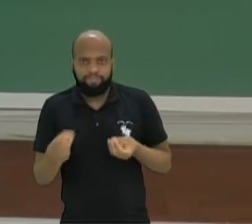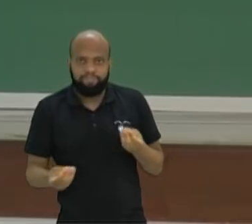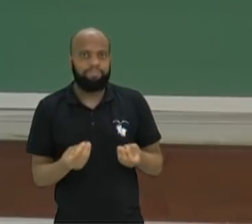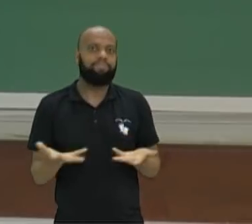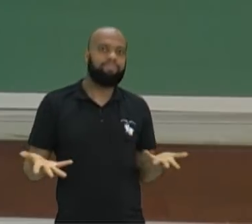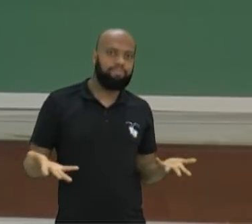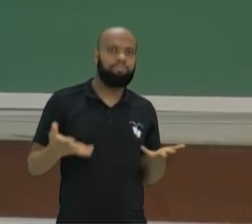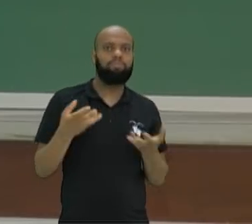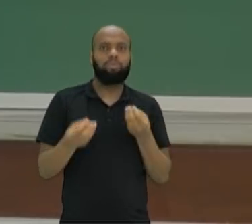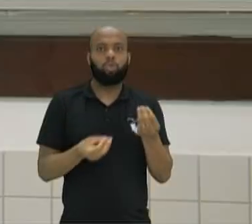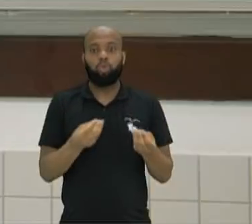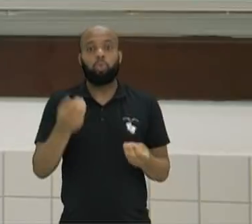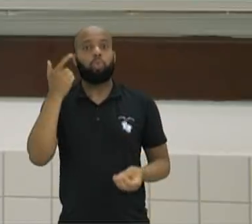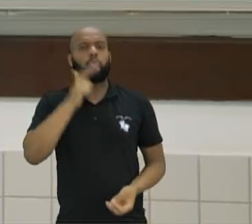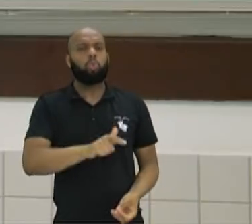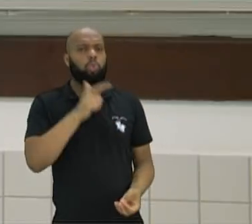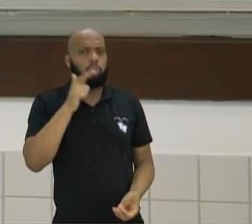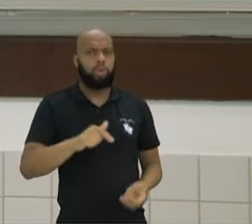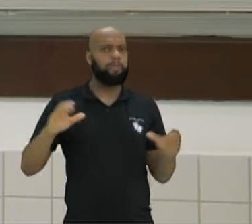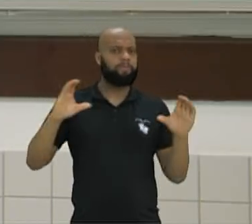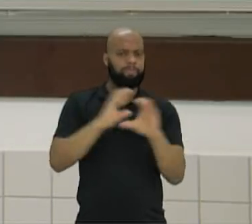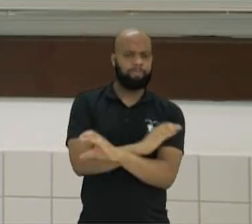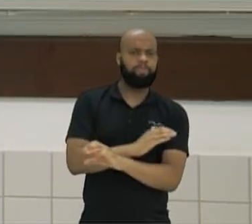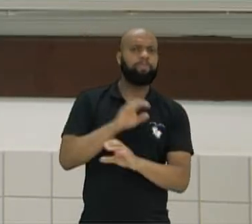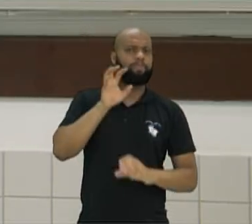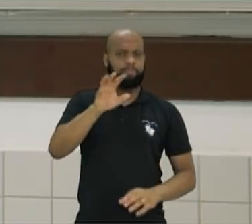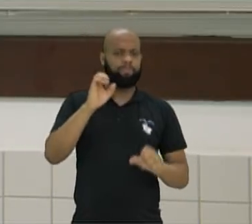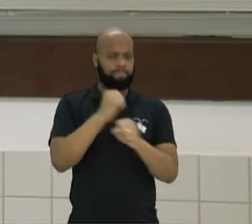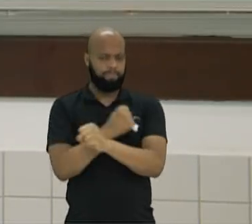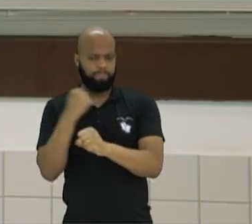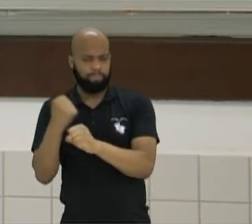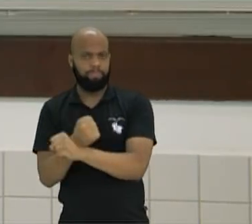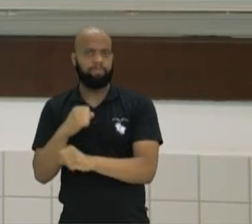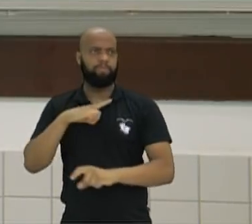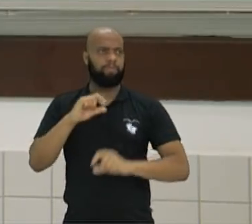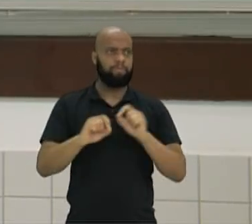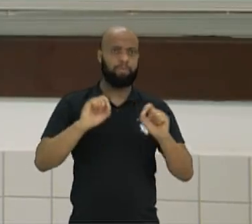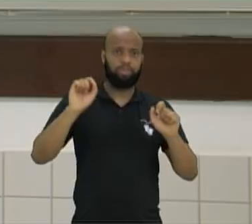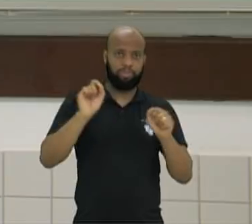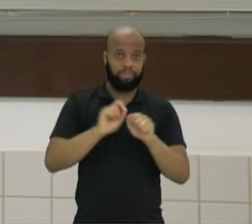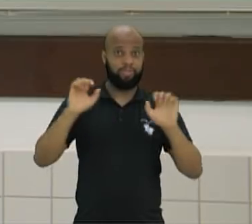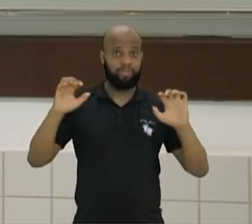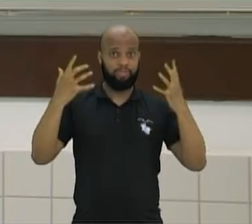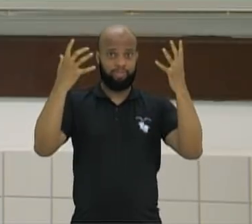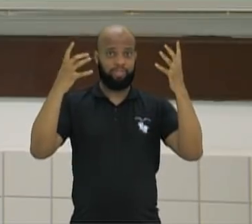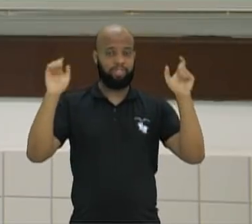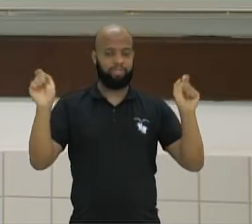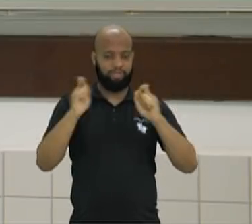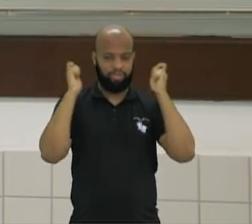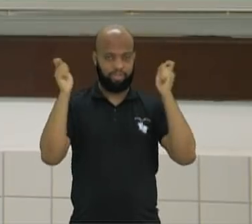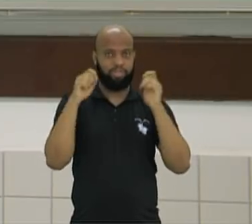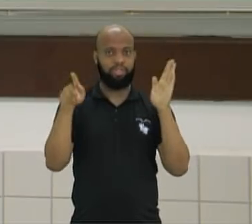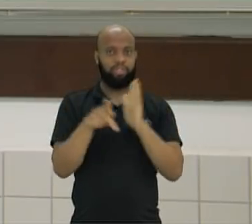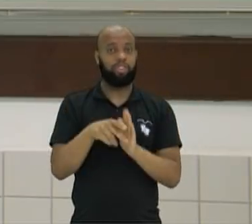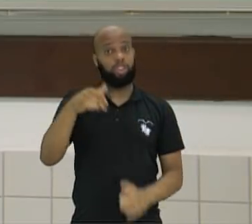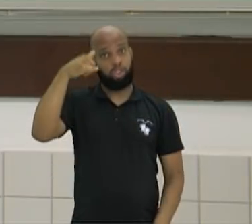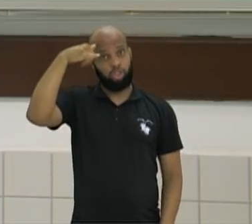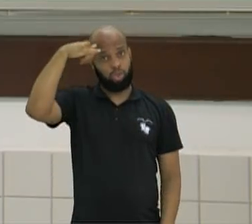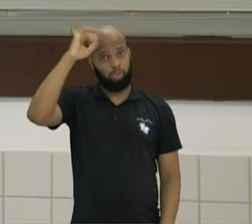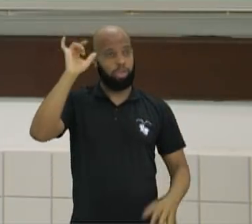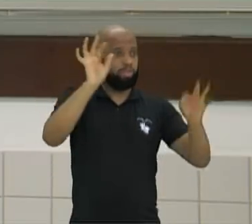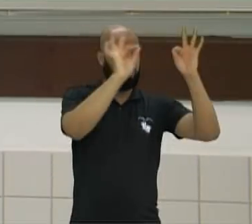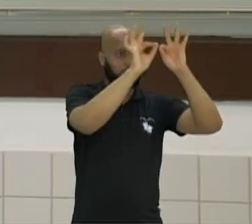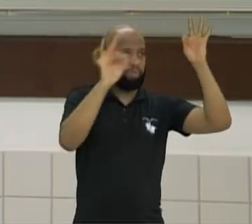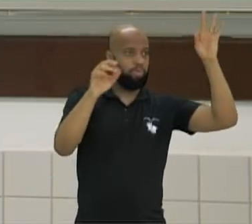ditado popular. Para completar essa obra, inclusive virou uma festa, a festa do boi voador, né, em Recife, é muito famosa